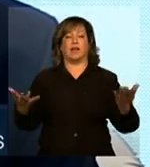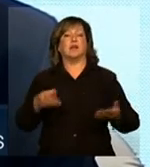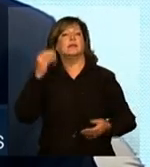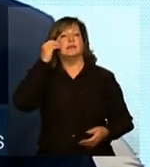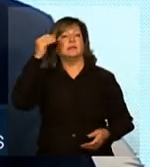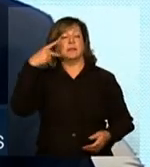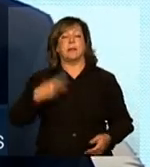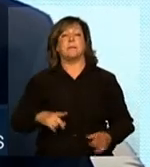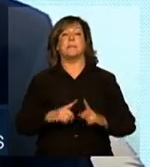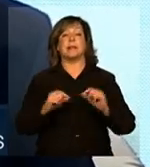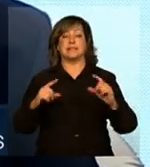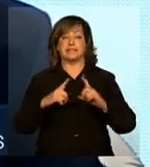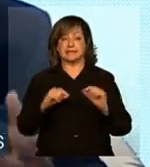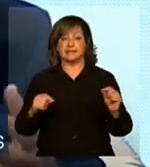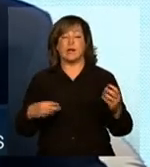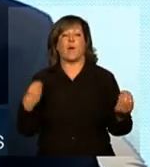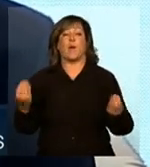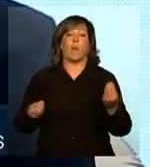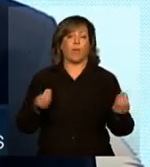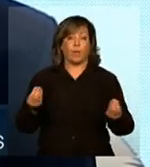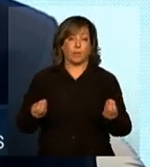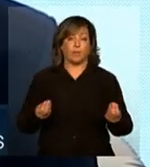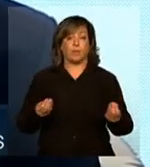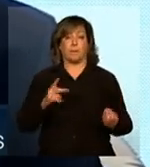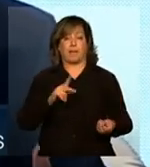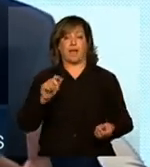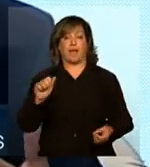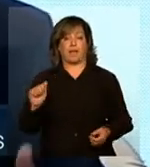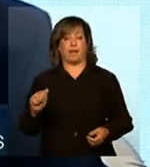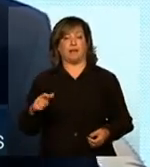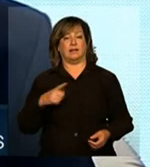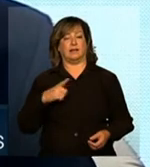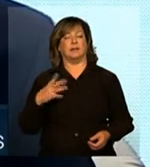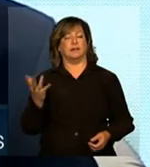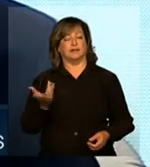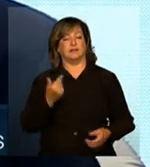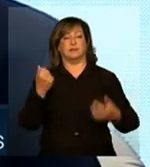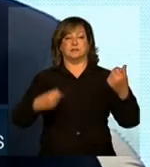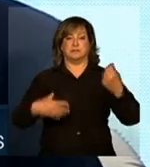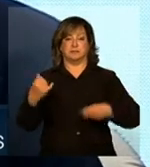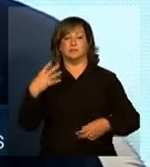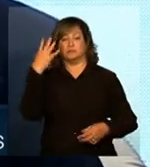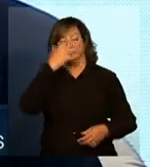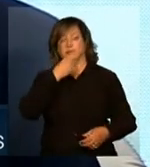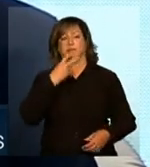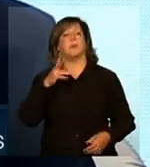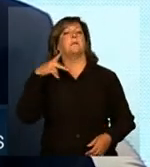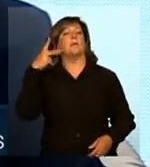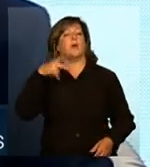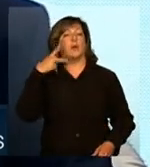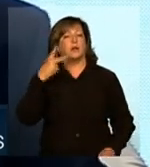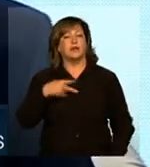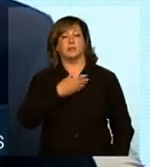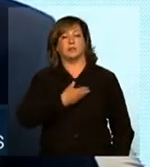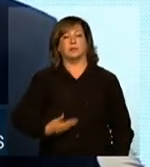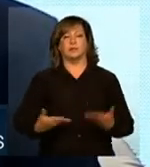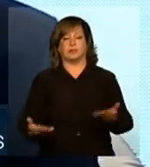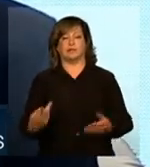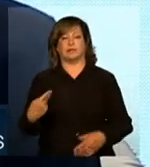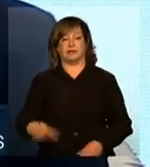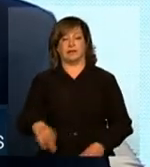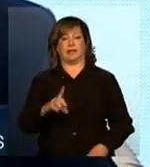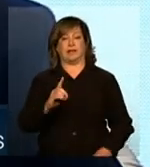de Brasília em relação ao PAA, um belo exemplo de política pública aqui do